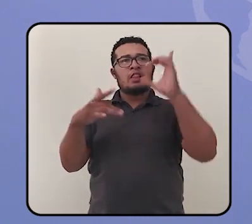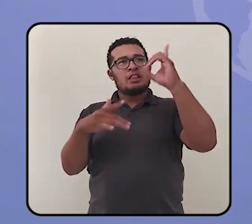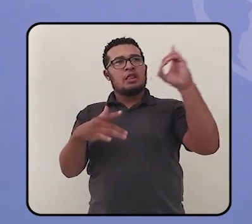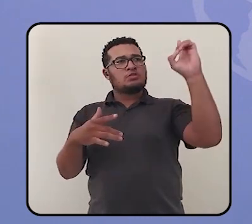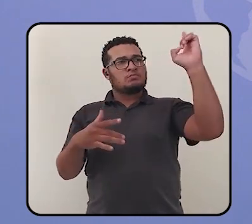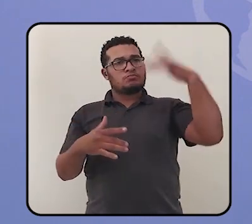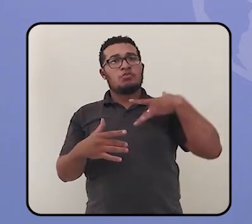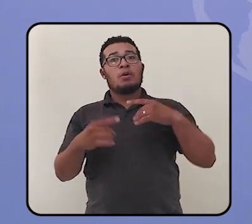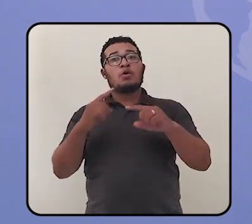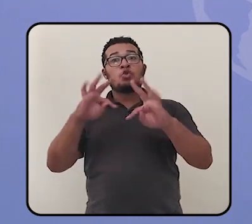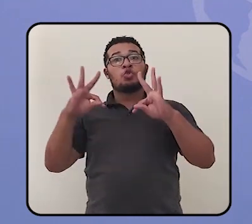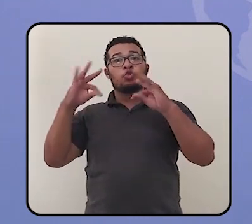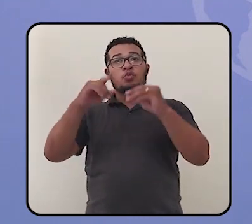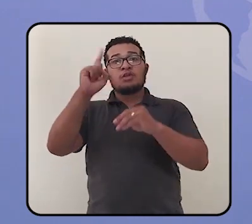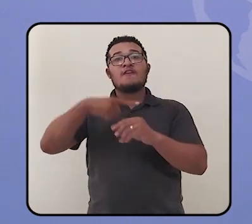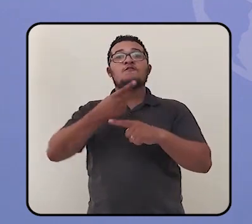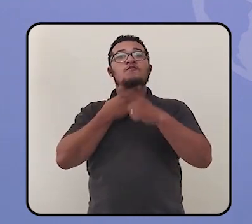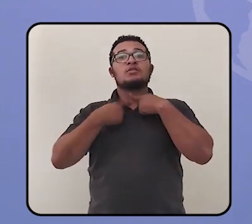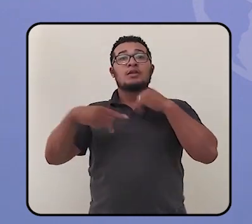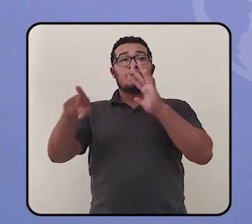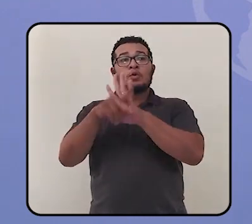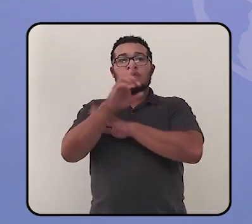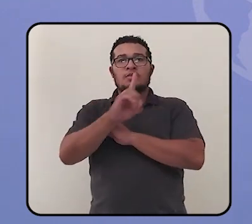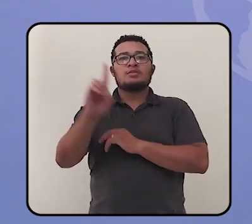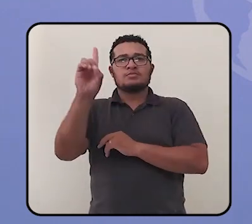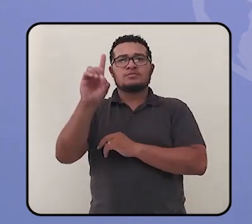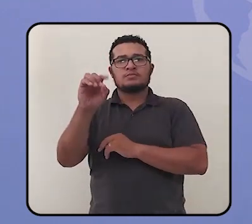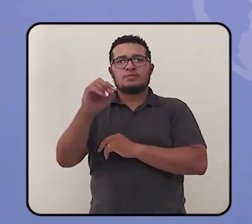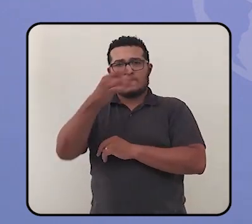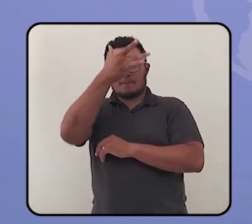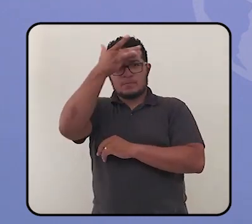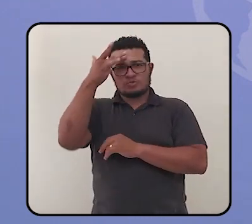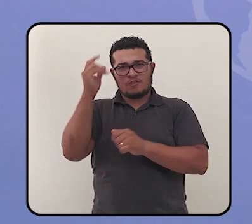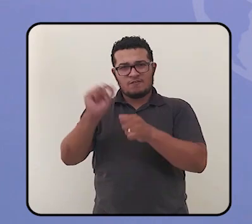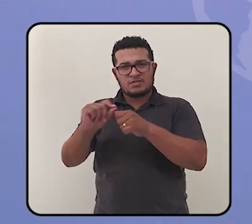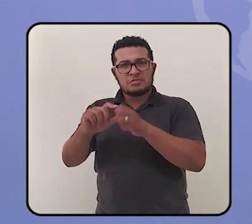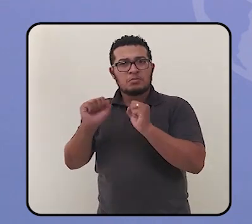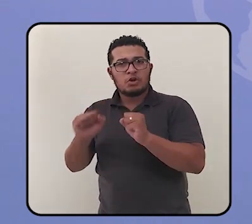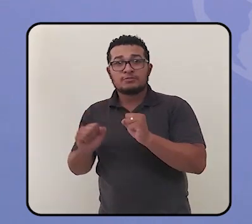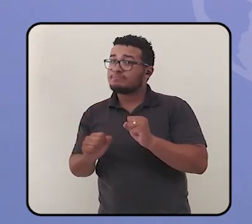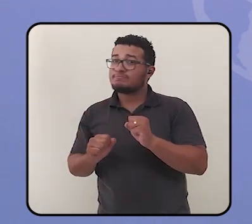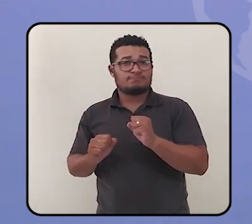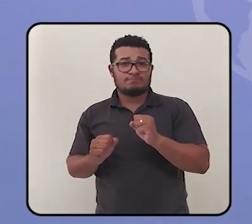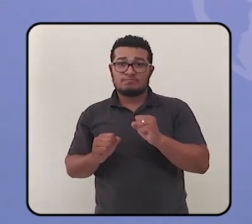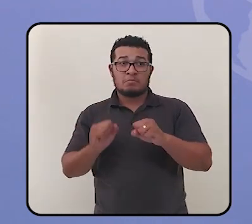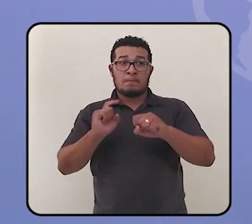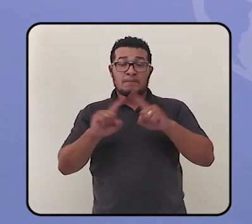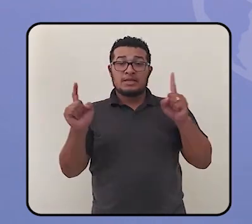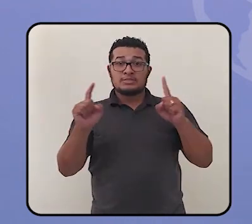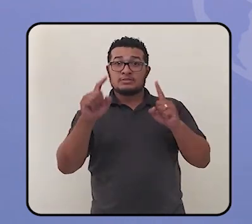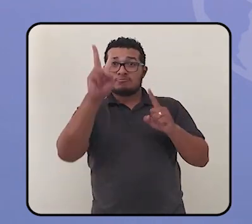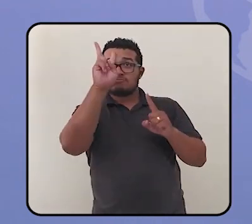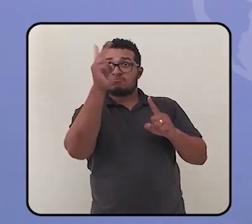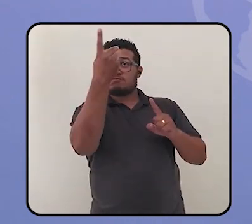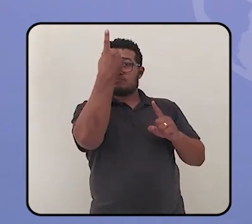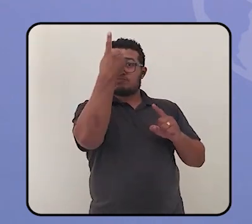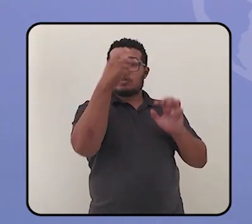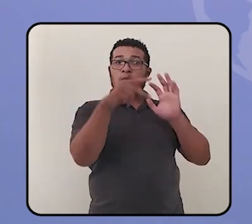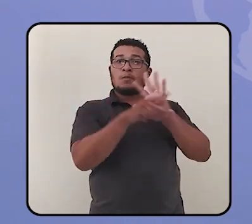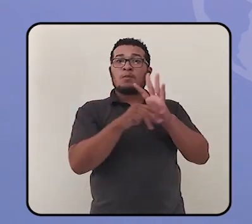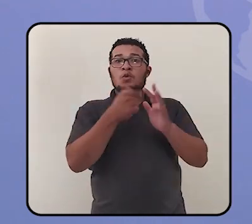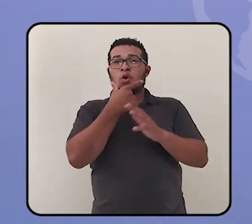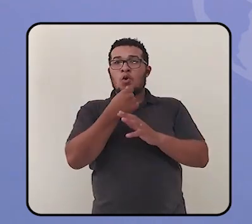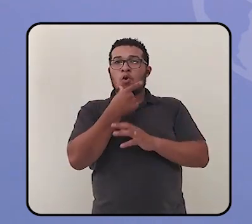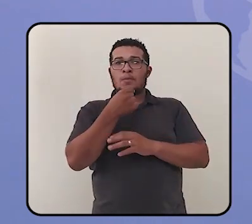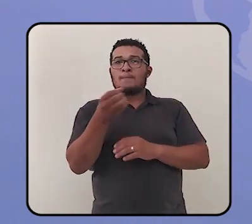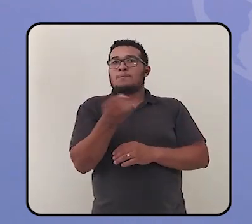era a vontade de deus e o homem não podia fazer nada só que com o novo pensamento pensamento do homem moderno